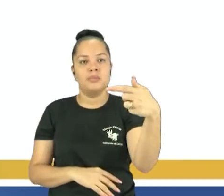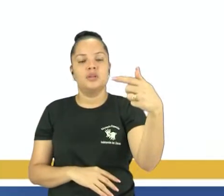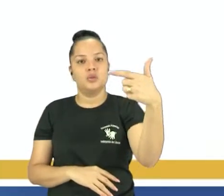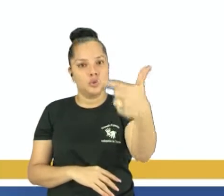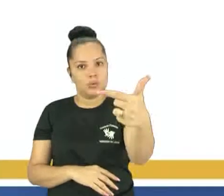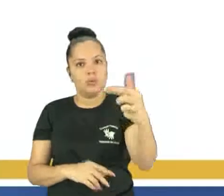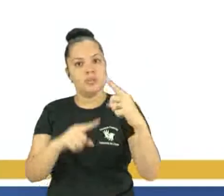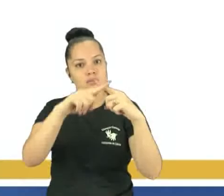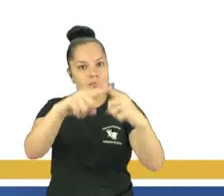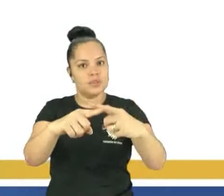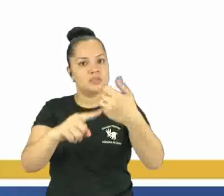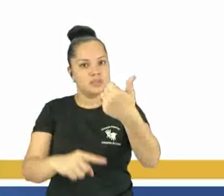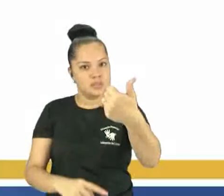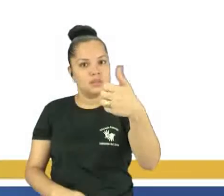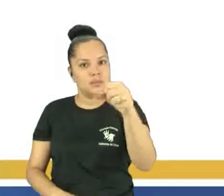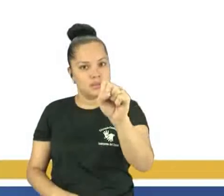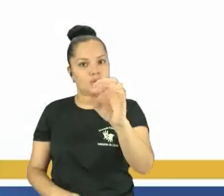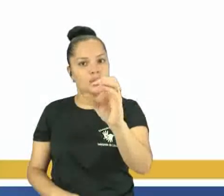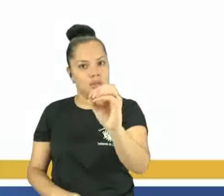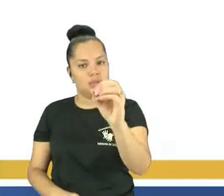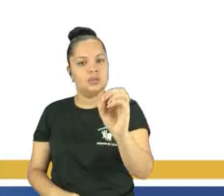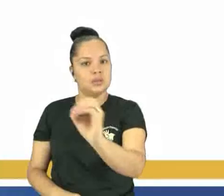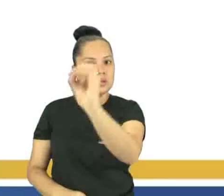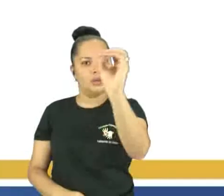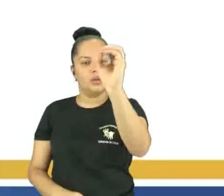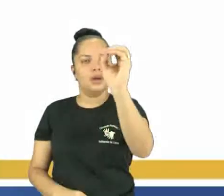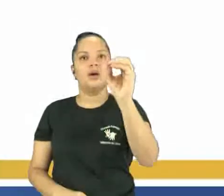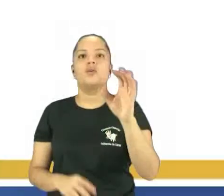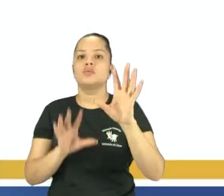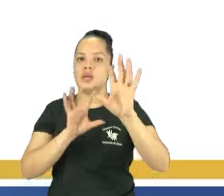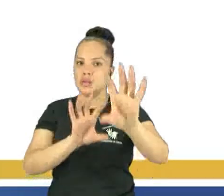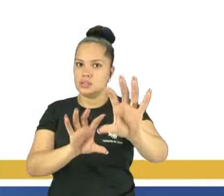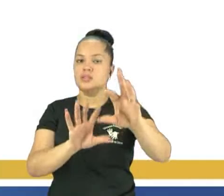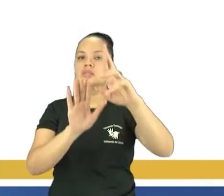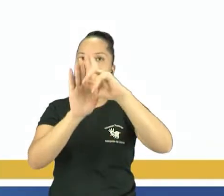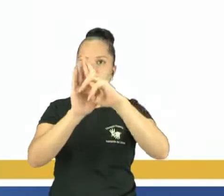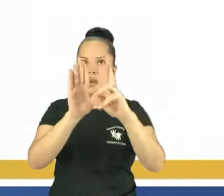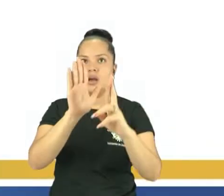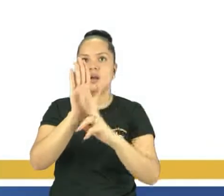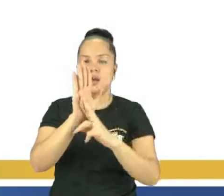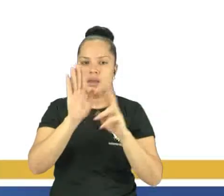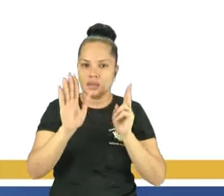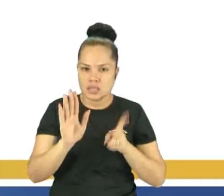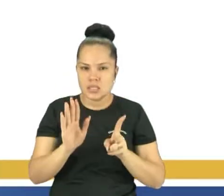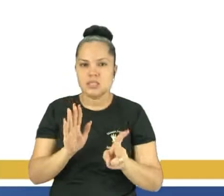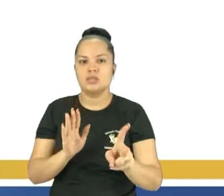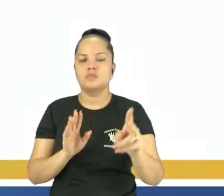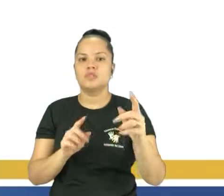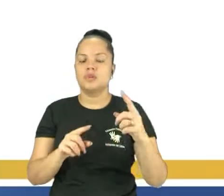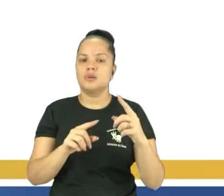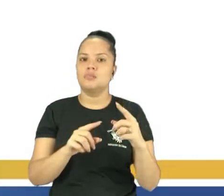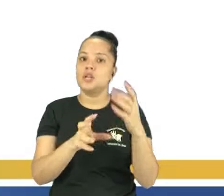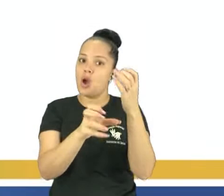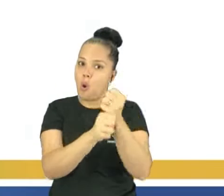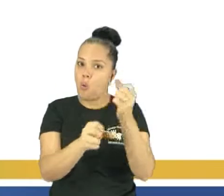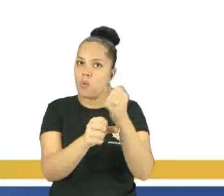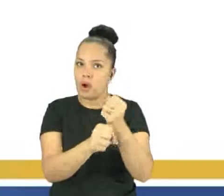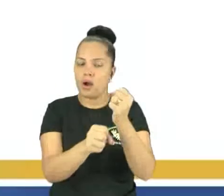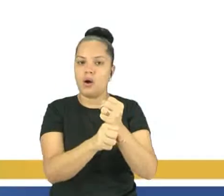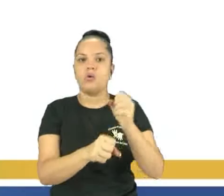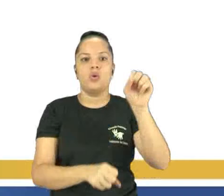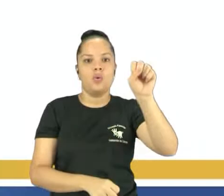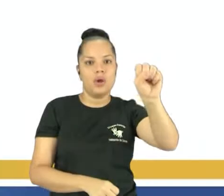vezes 180 graus. Então, portanto, a soma dos ângulos internos de qualquer polígono é calculada sempre pela